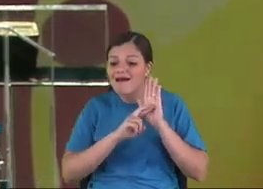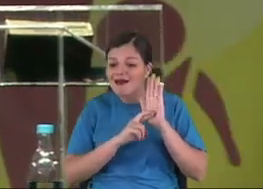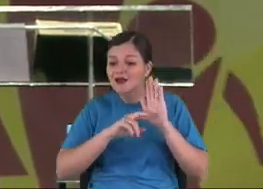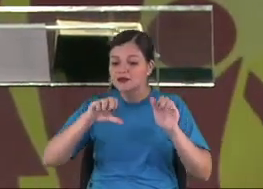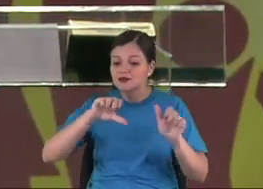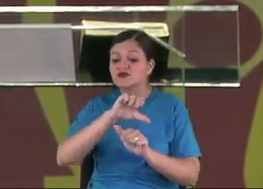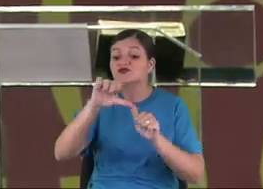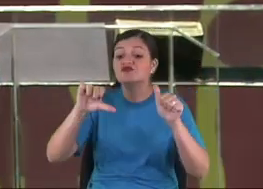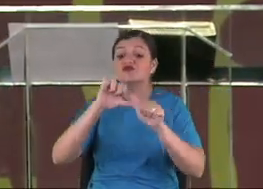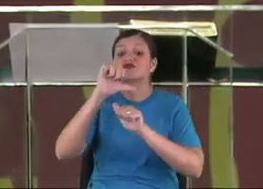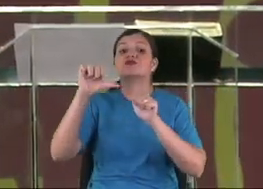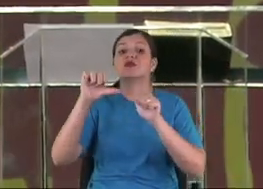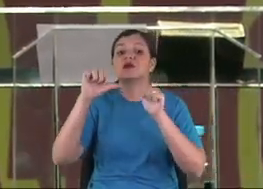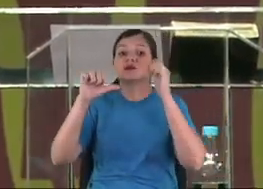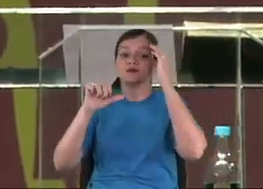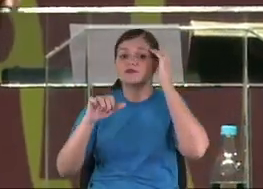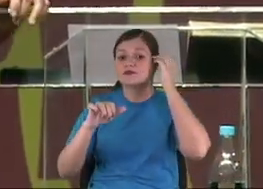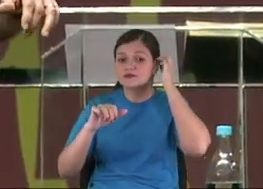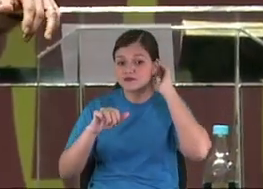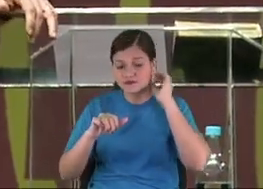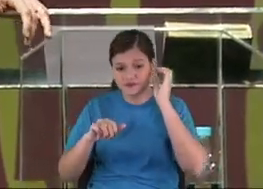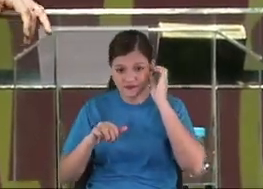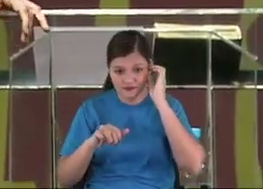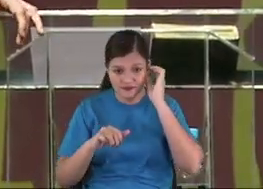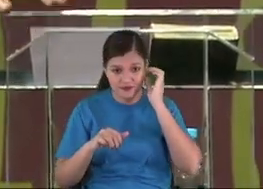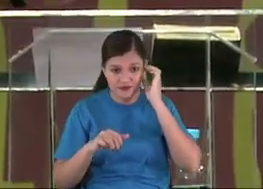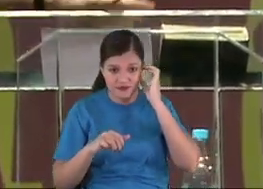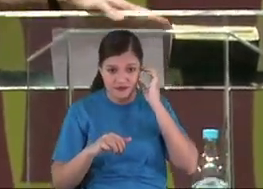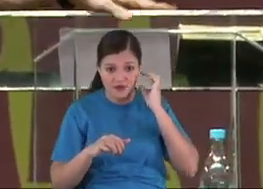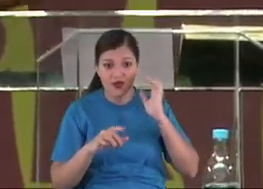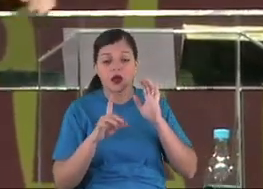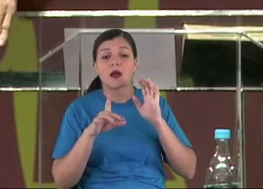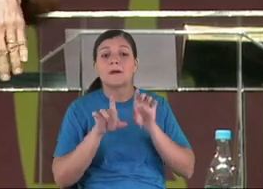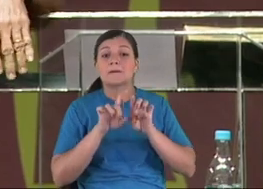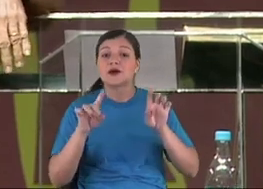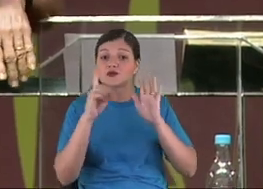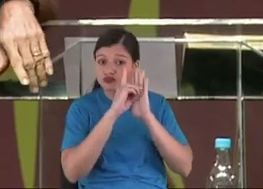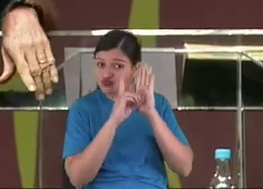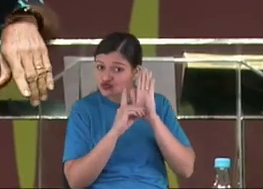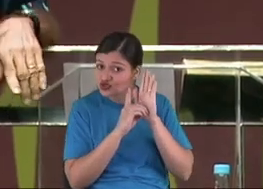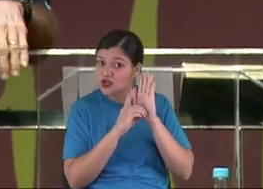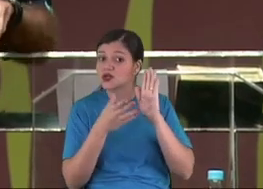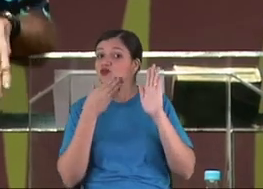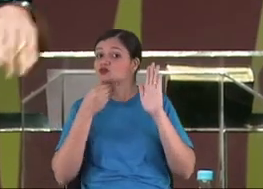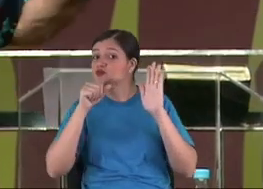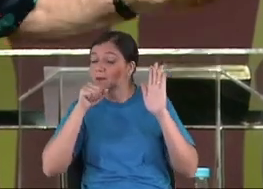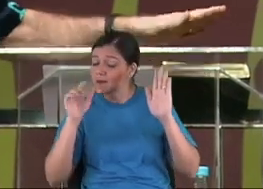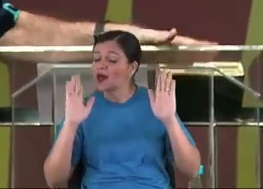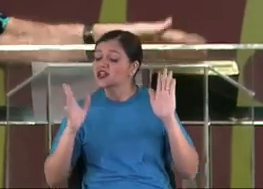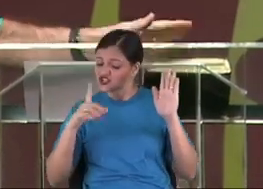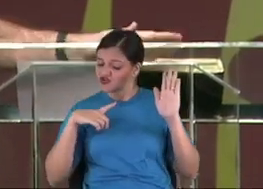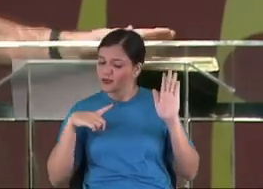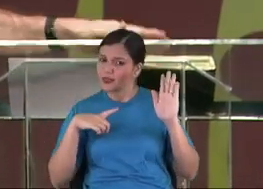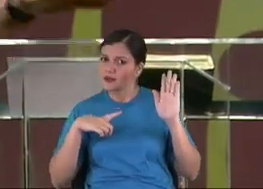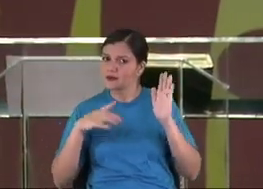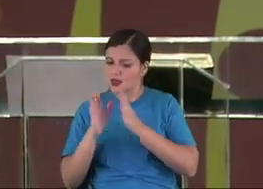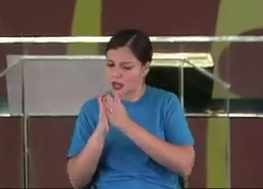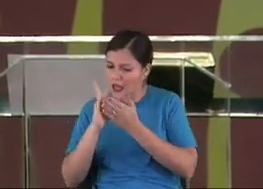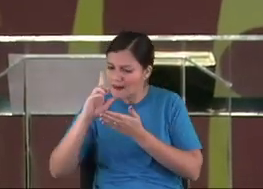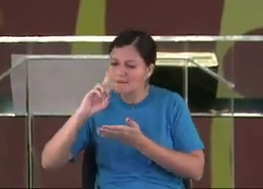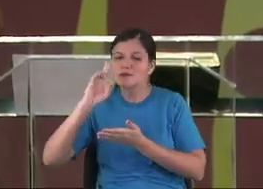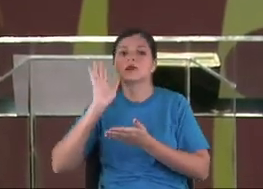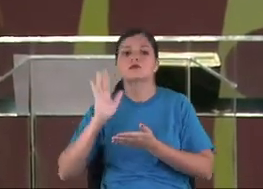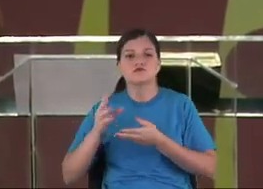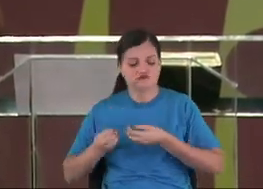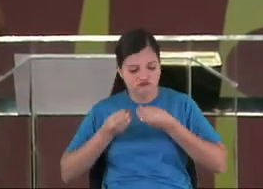como é que, qual é o direito? O direito Deus já te deu. Leia a Bíblia, vá lá com seus filhos, leia a Bíblia. É isso, essa constituição que te dá o